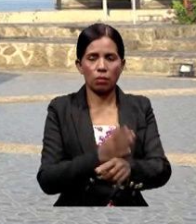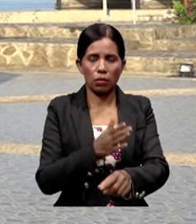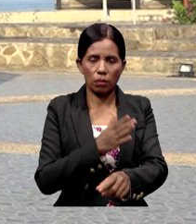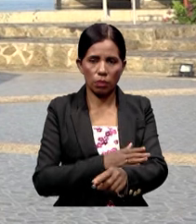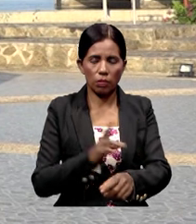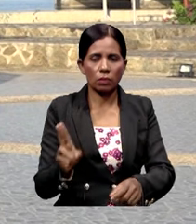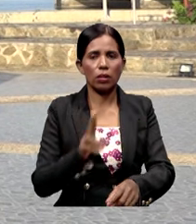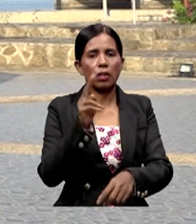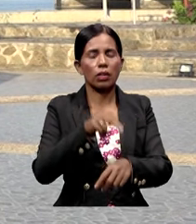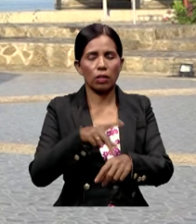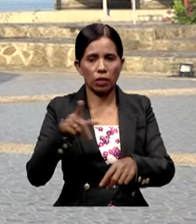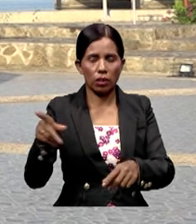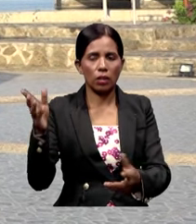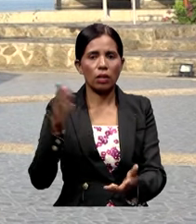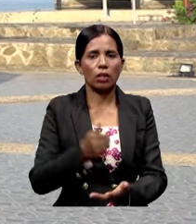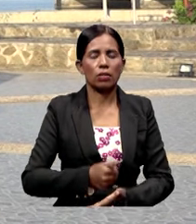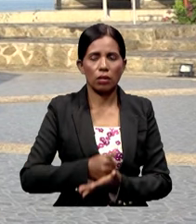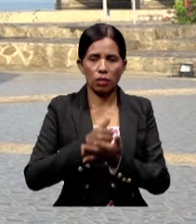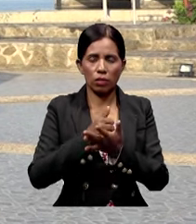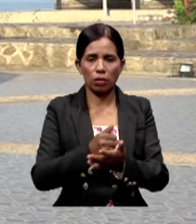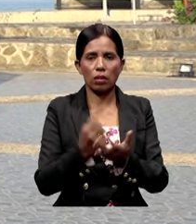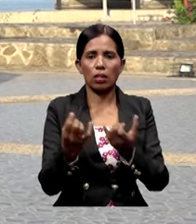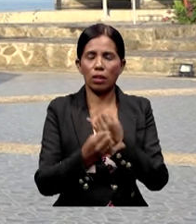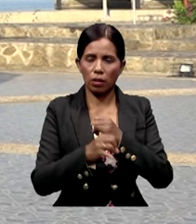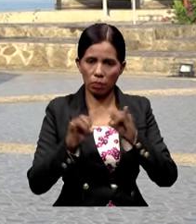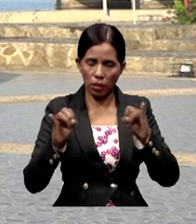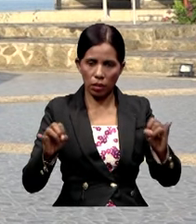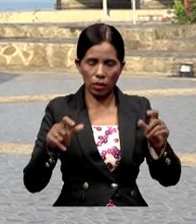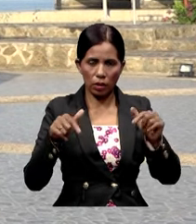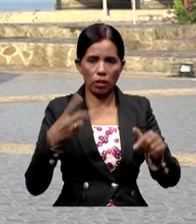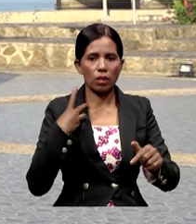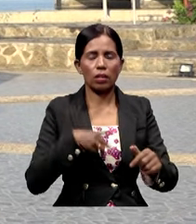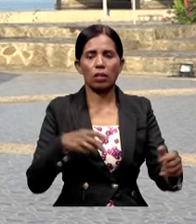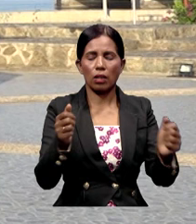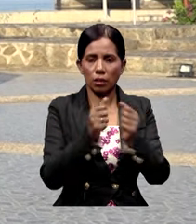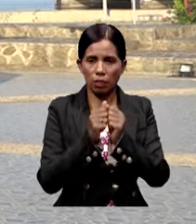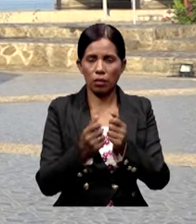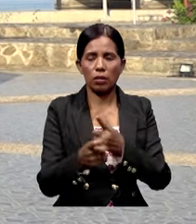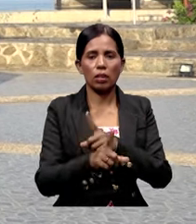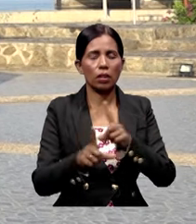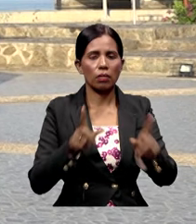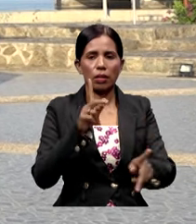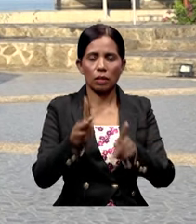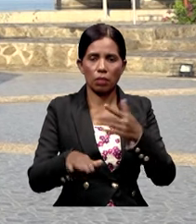unidade nacional atu tane lisu ukung rasikang irane no ita hamutu liberta